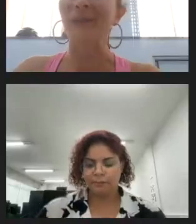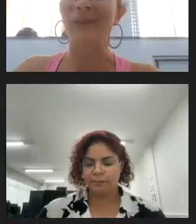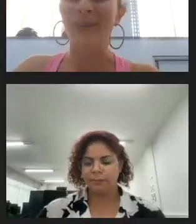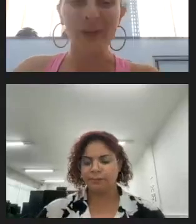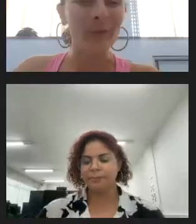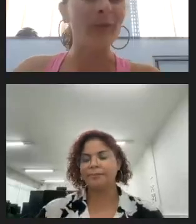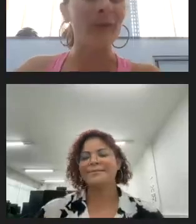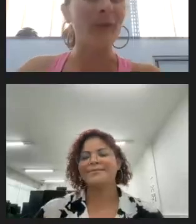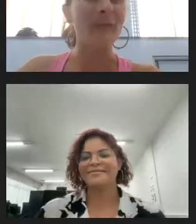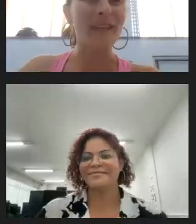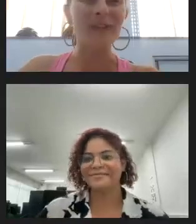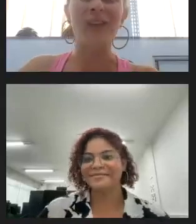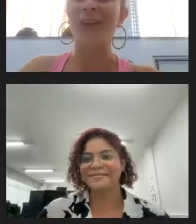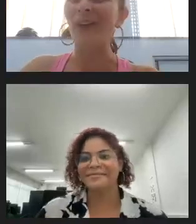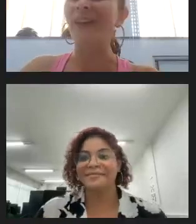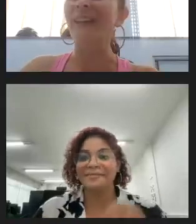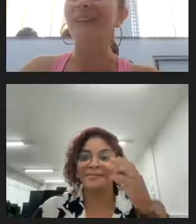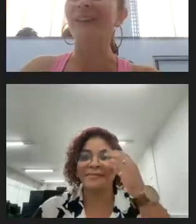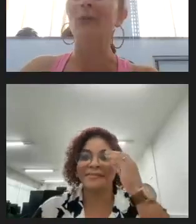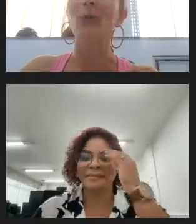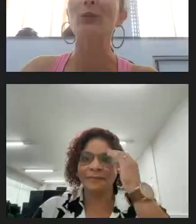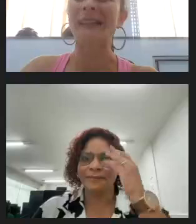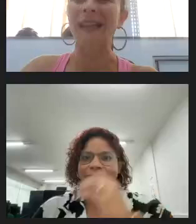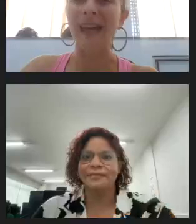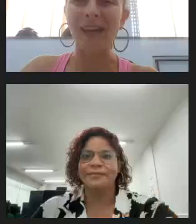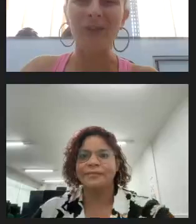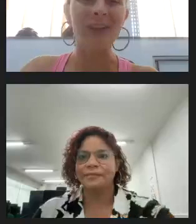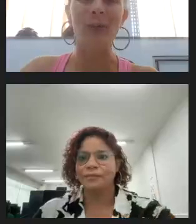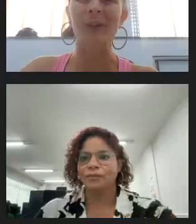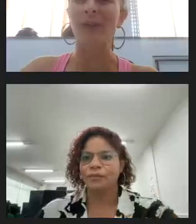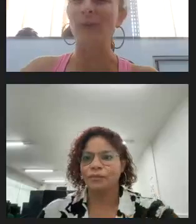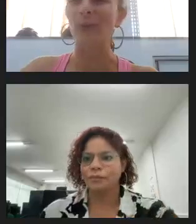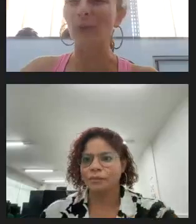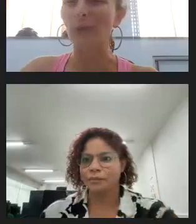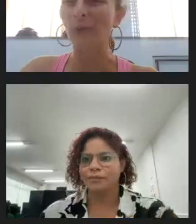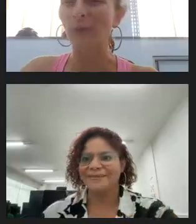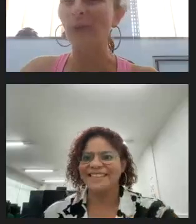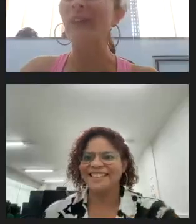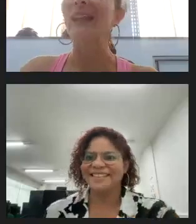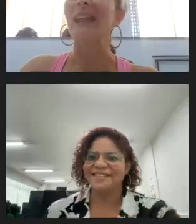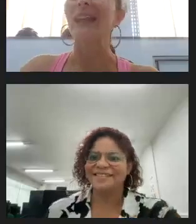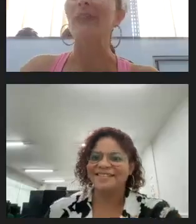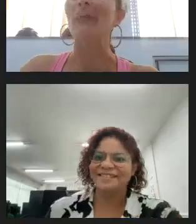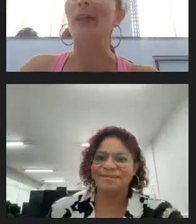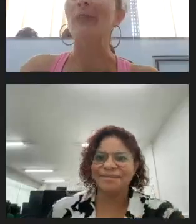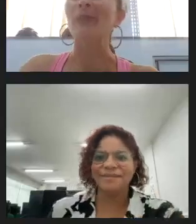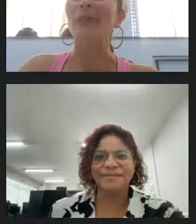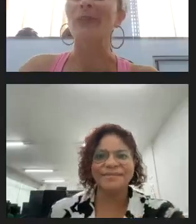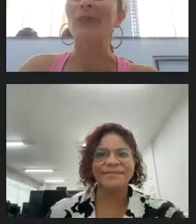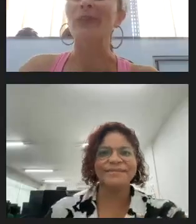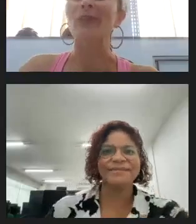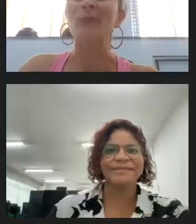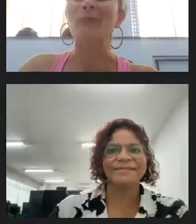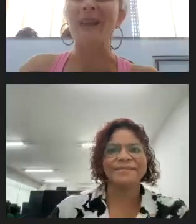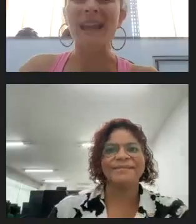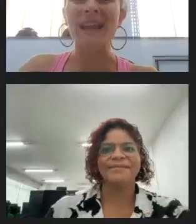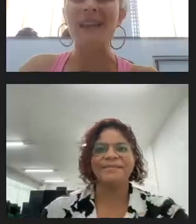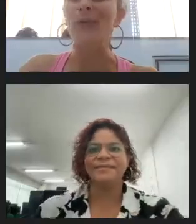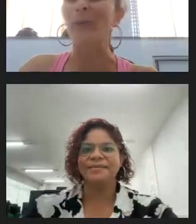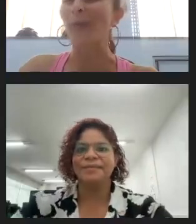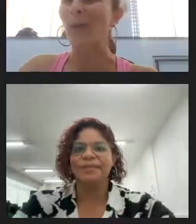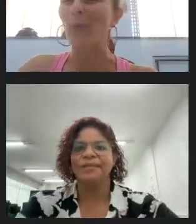Iniciando, então, a gravação oficialmente agora. Então, muito boa tarde a todas e todos. Espero que vocês